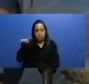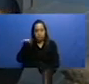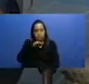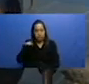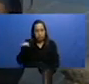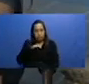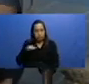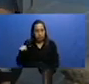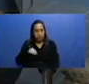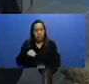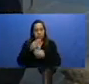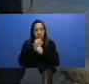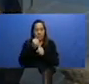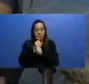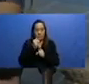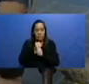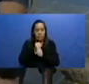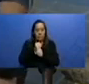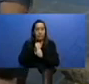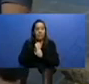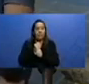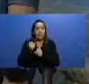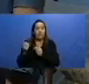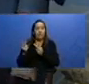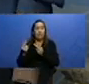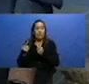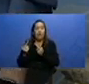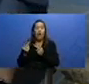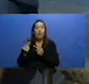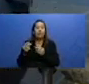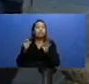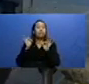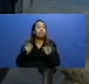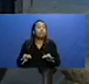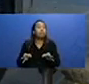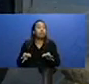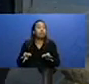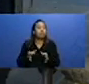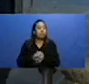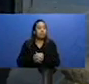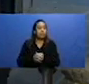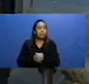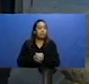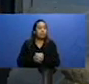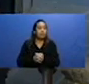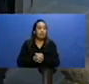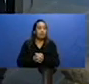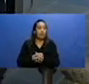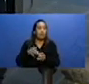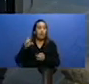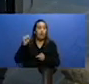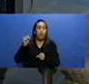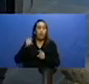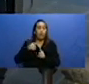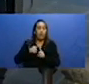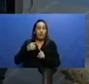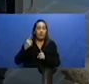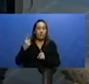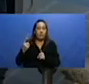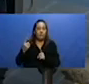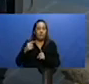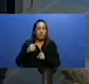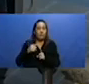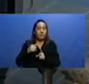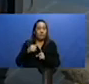ou qualquer linha e tem que dar o mesmo resultado. Olha só, vamos somar aqui essa coluna. 8 mais